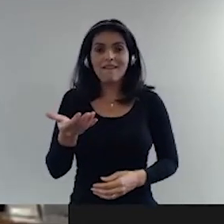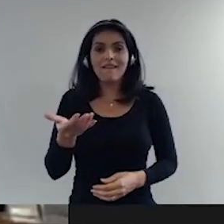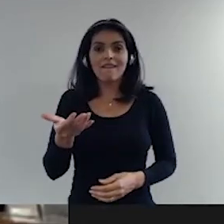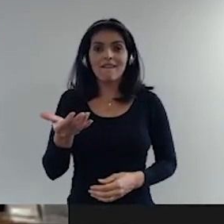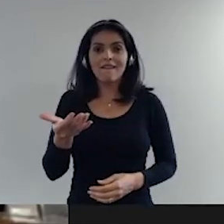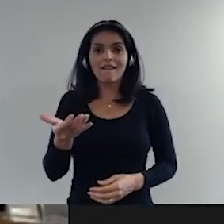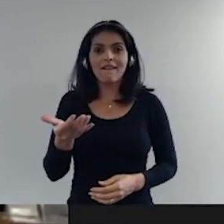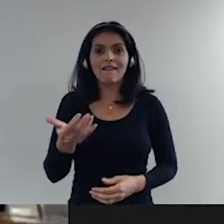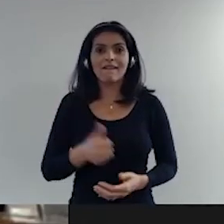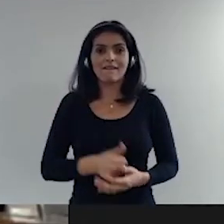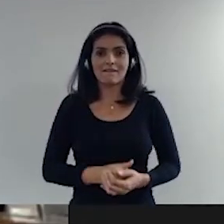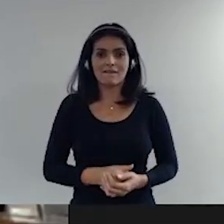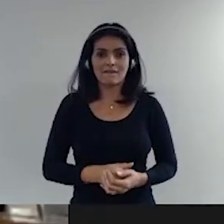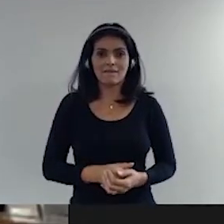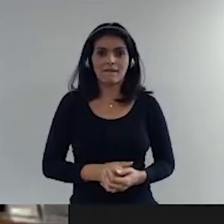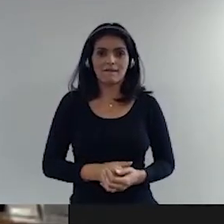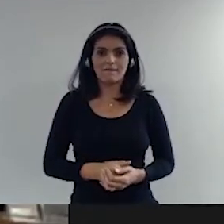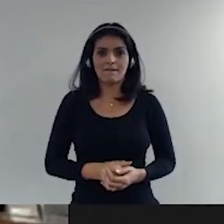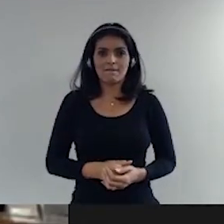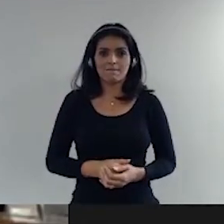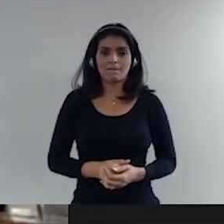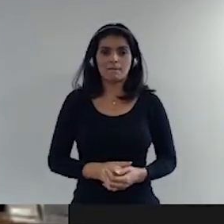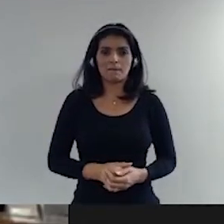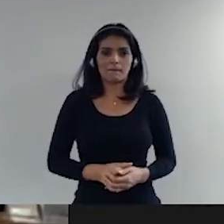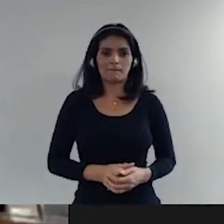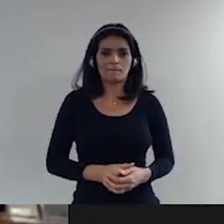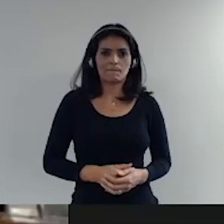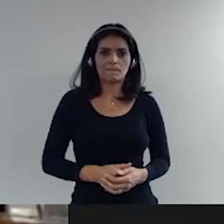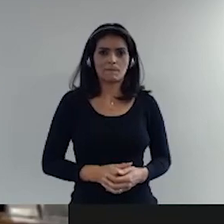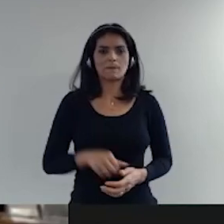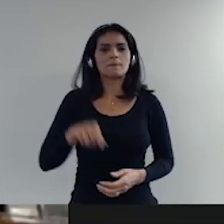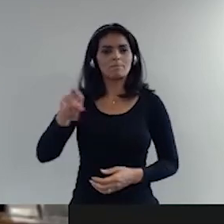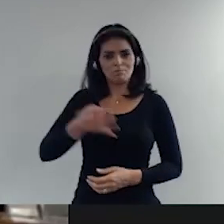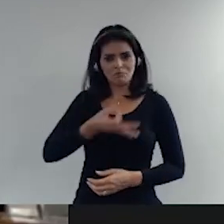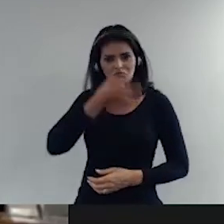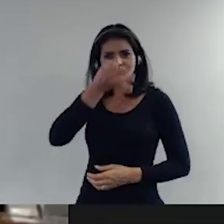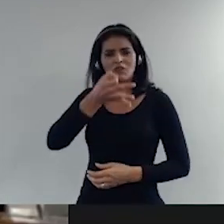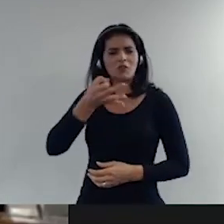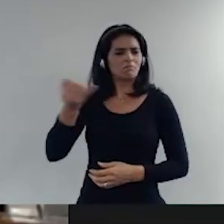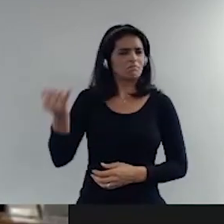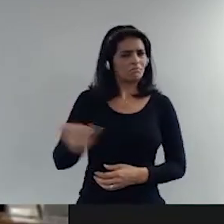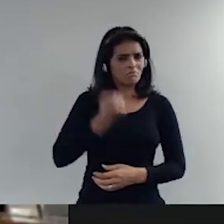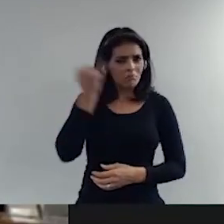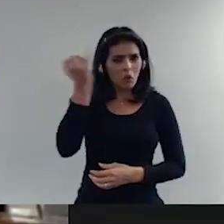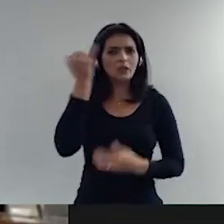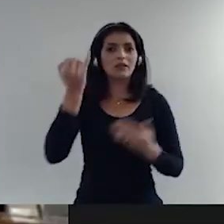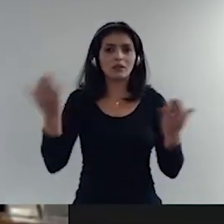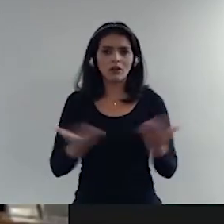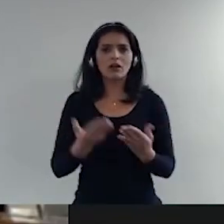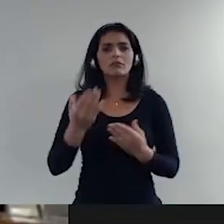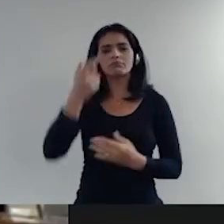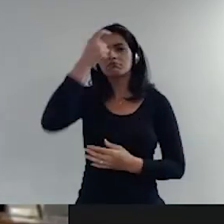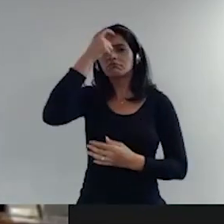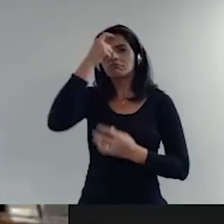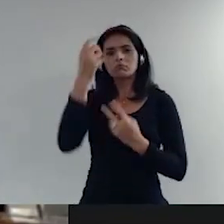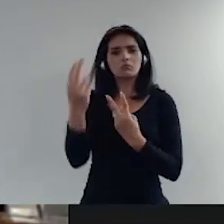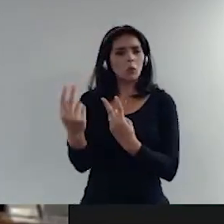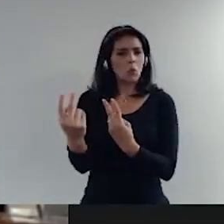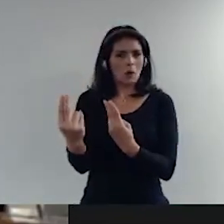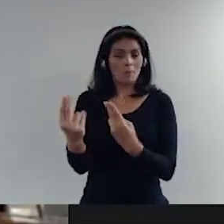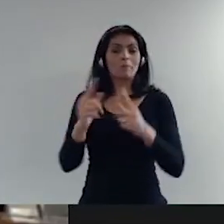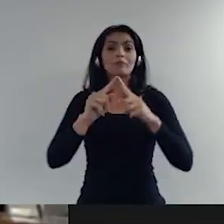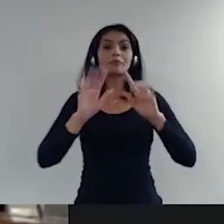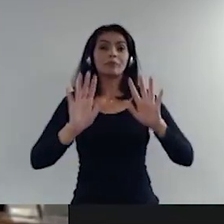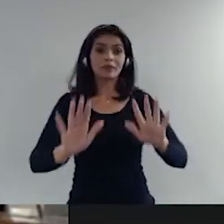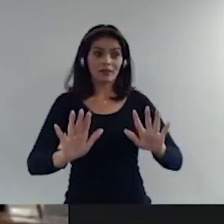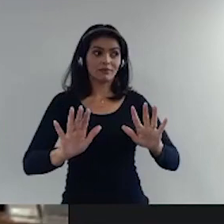esse seu questionamento, doutor Scaff, foi assim muito salutar. Também penso dessa forma.